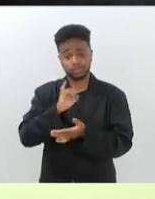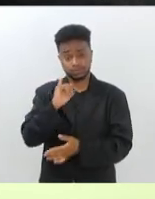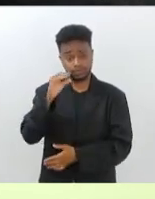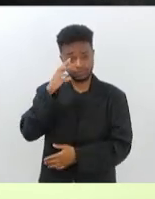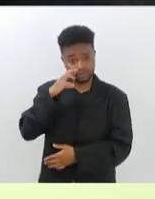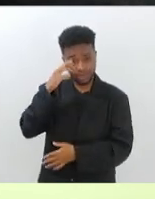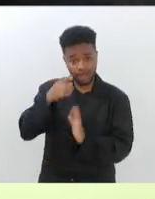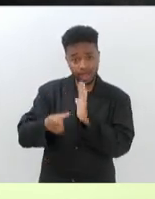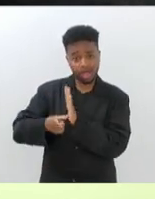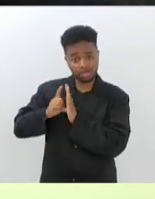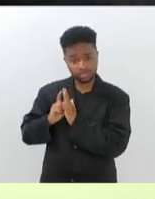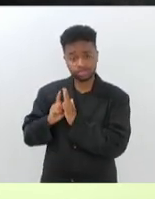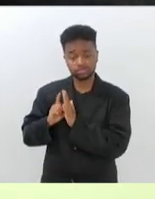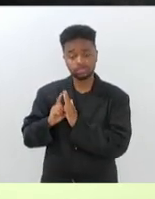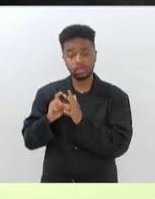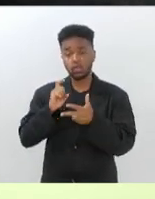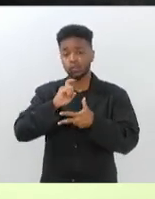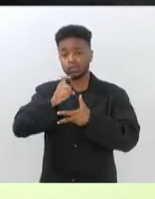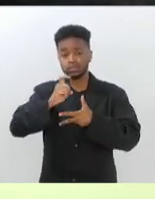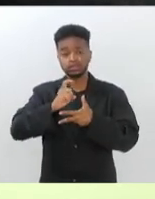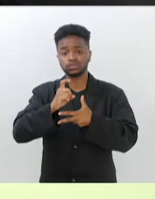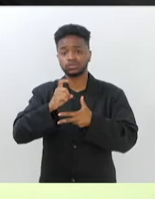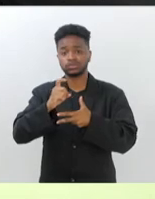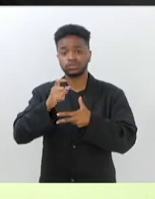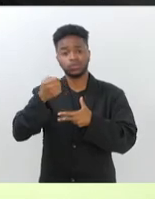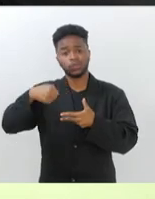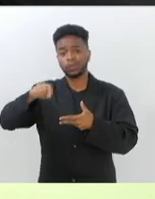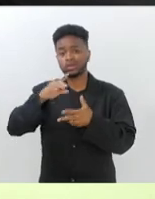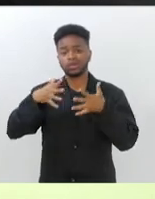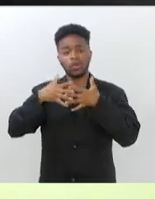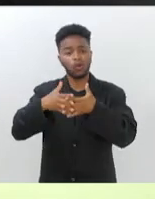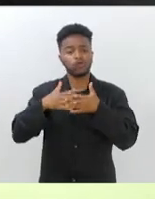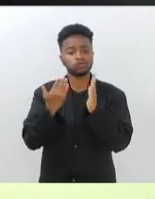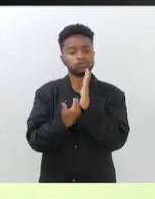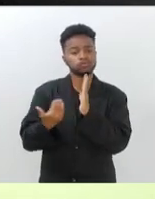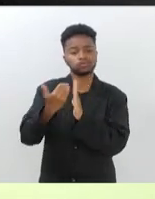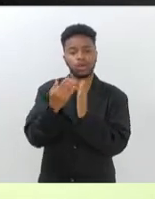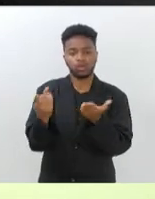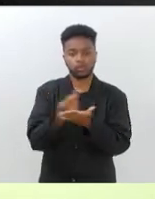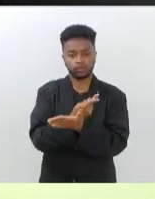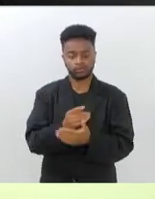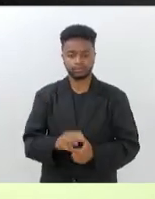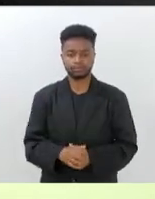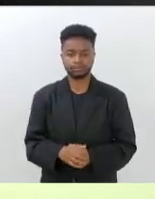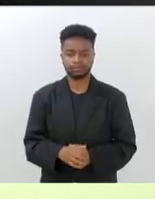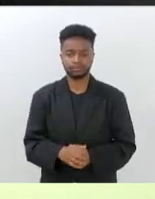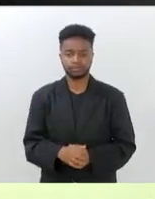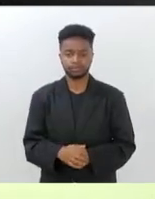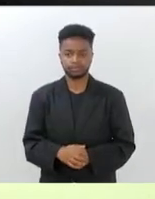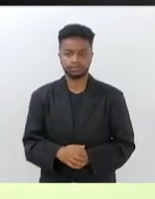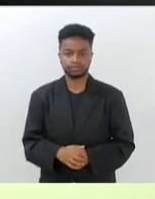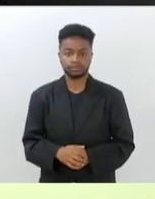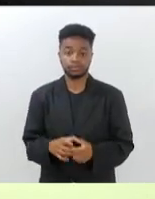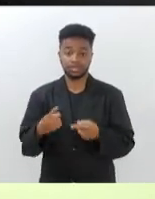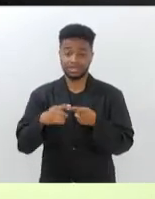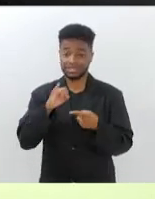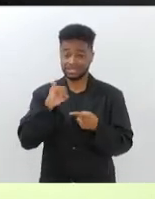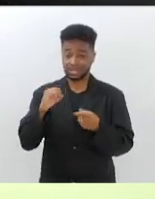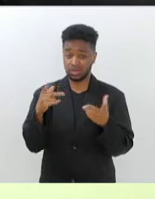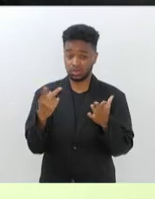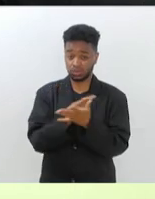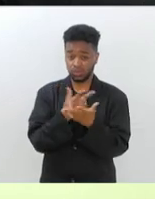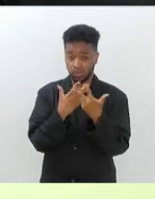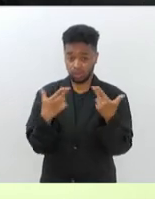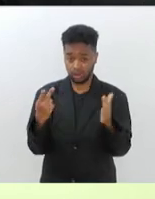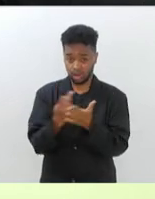antes você poupa o executivo de uma confusão muito maior é isso se uma coisa é feita errada e